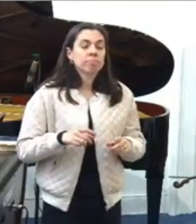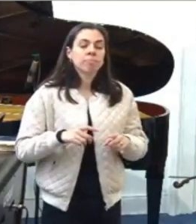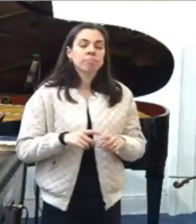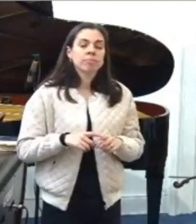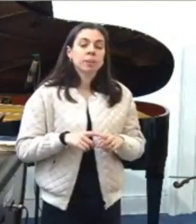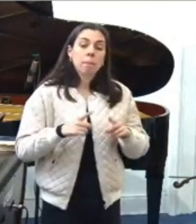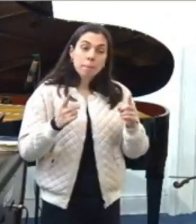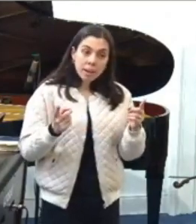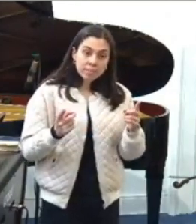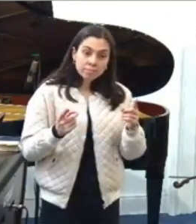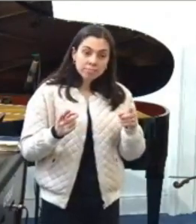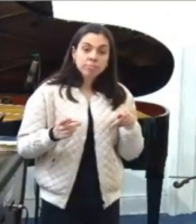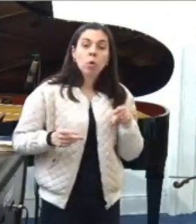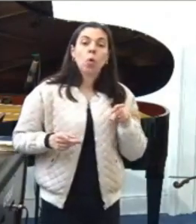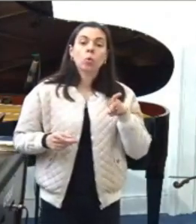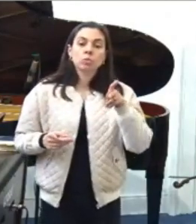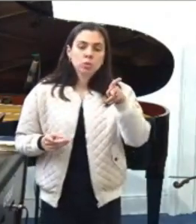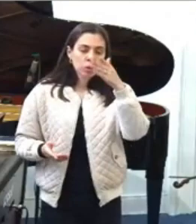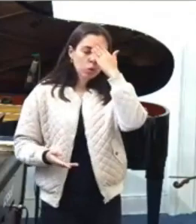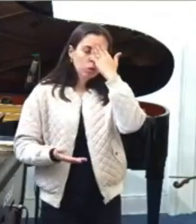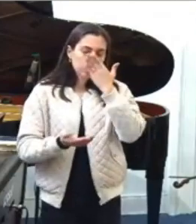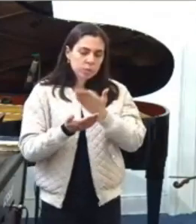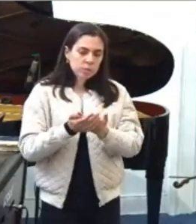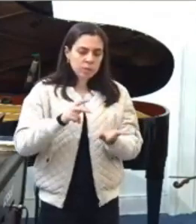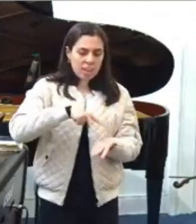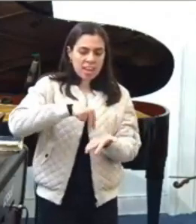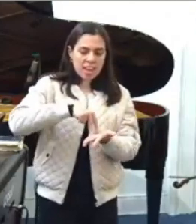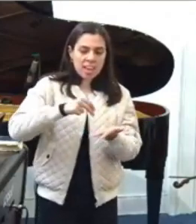Alegre-se, porque há ressurreição.